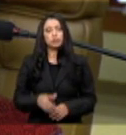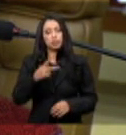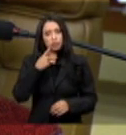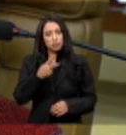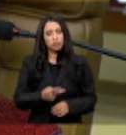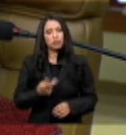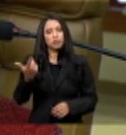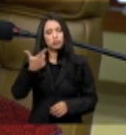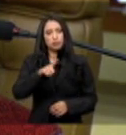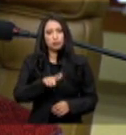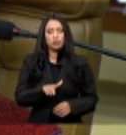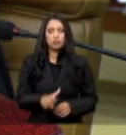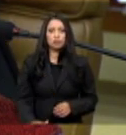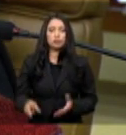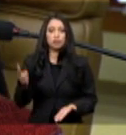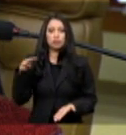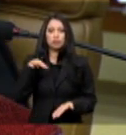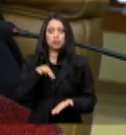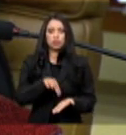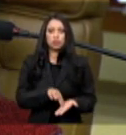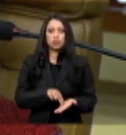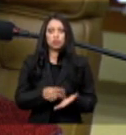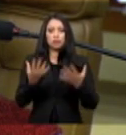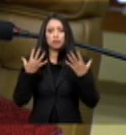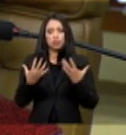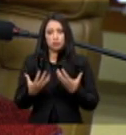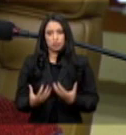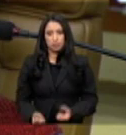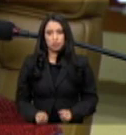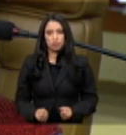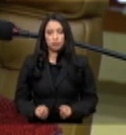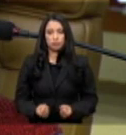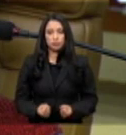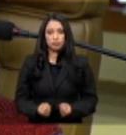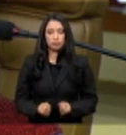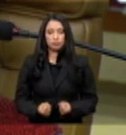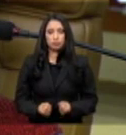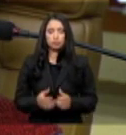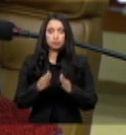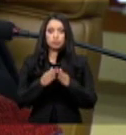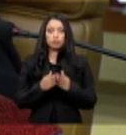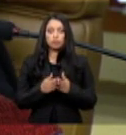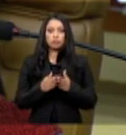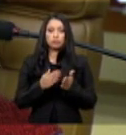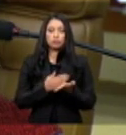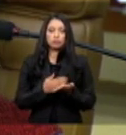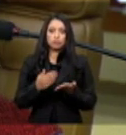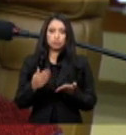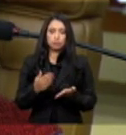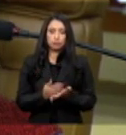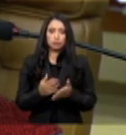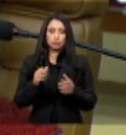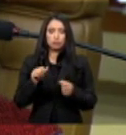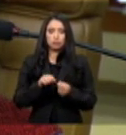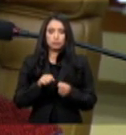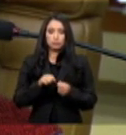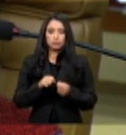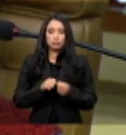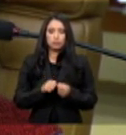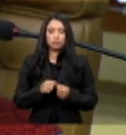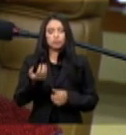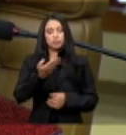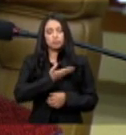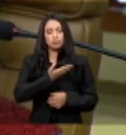reafirmando o posicionamento que tinha adotado na petição inicial. Foram admitidos como amici